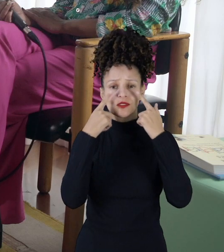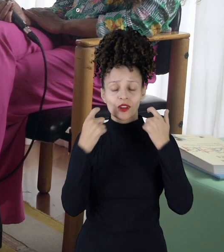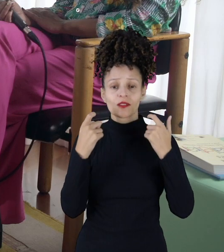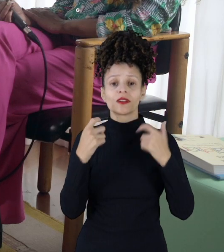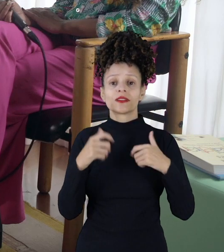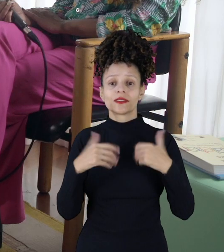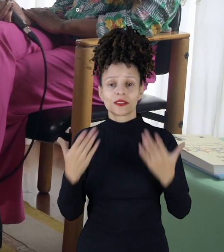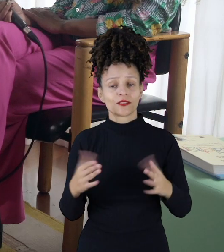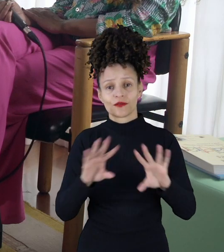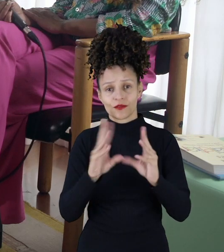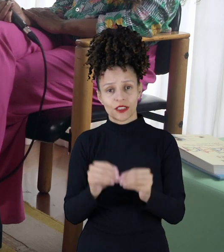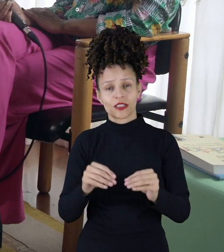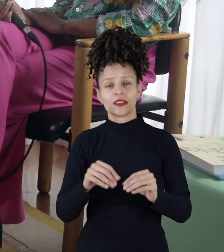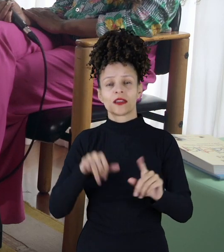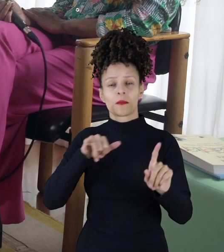chorava.